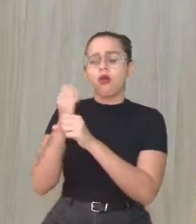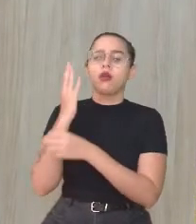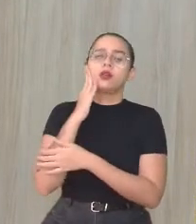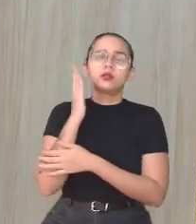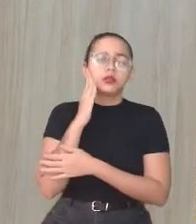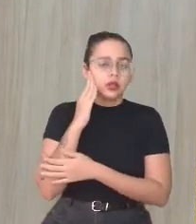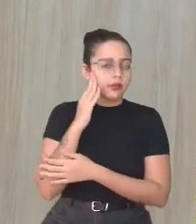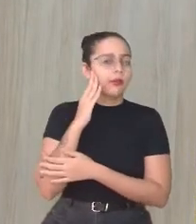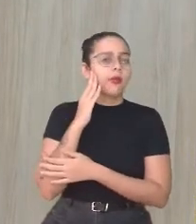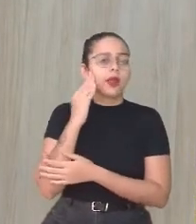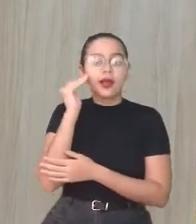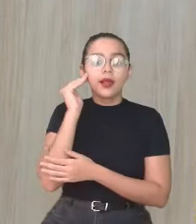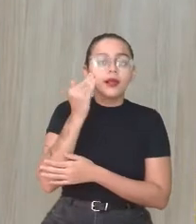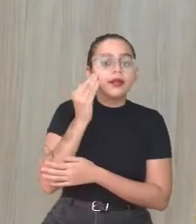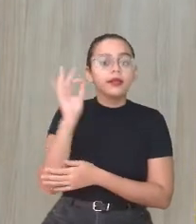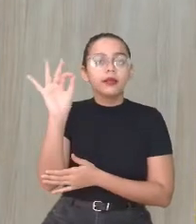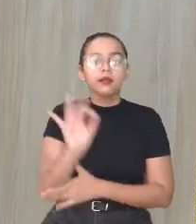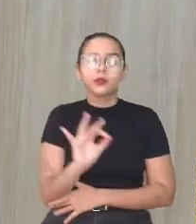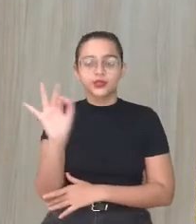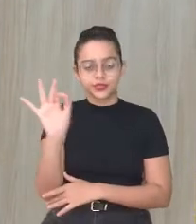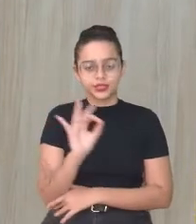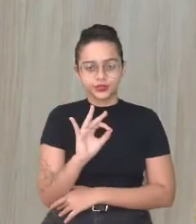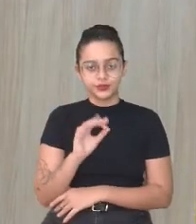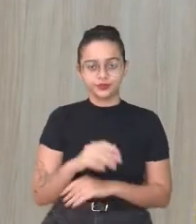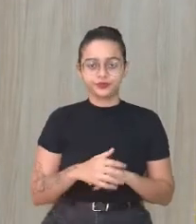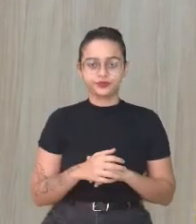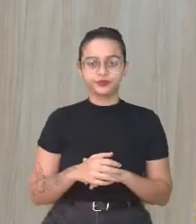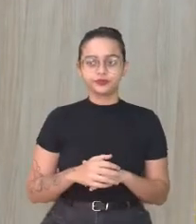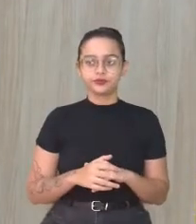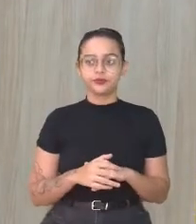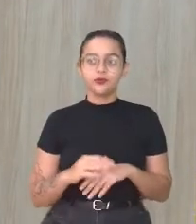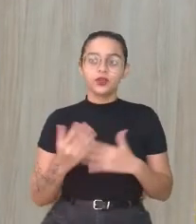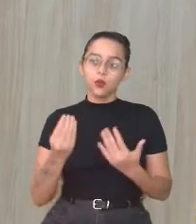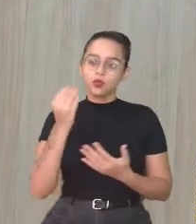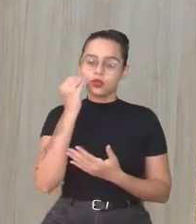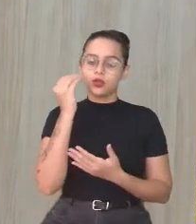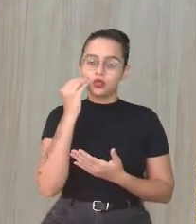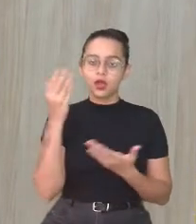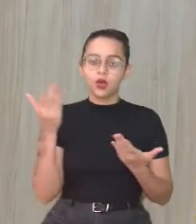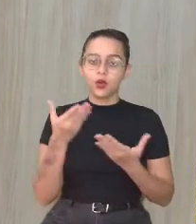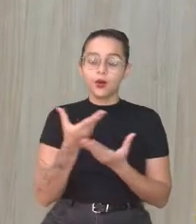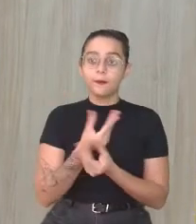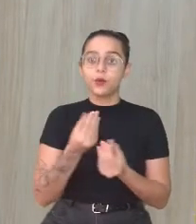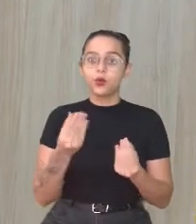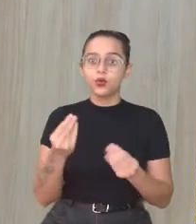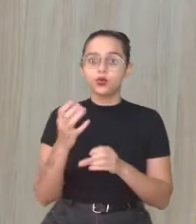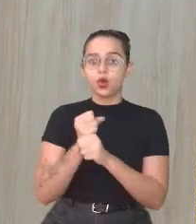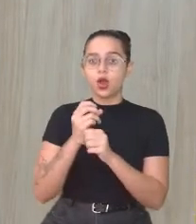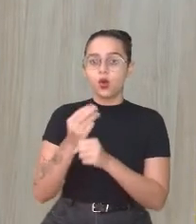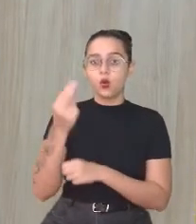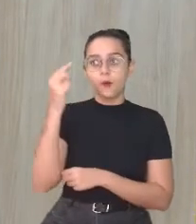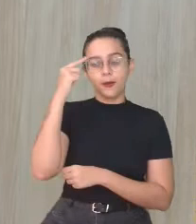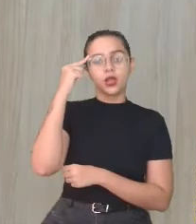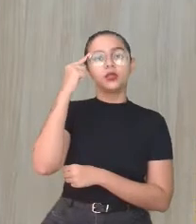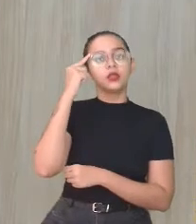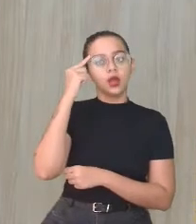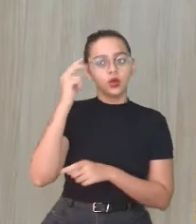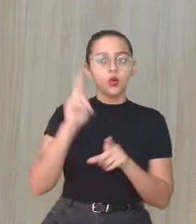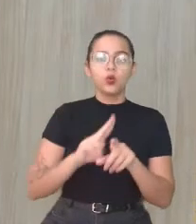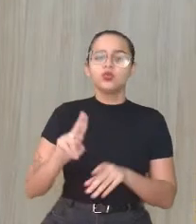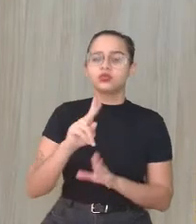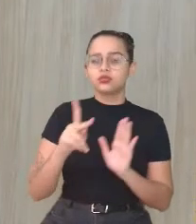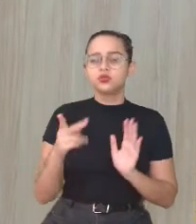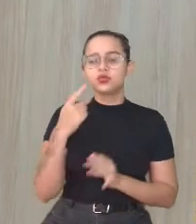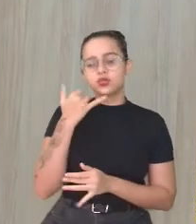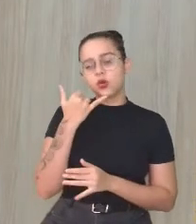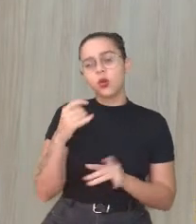saber interpretar as questões de porcentagem, tá certo? A gente vai tentar trazer muito cálculo mental, utilizando o próprio celular,